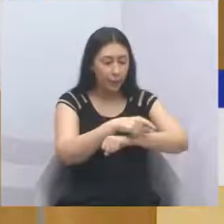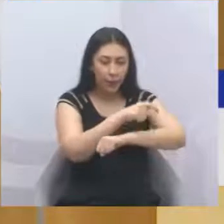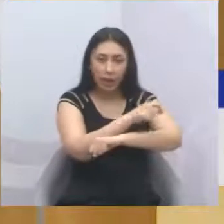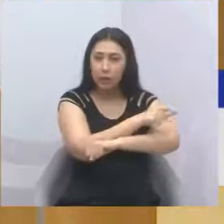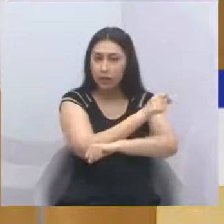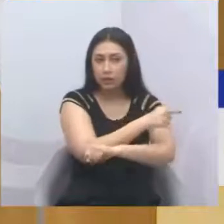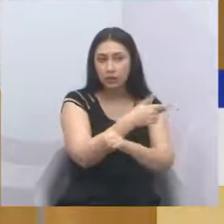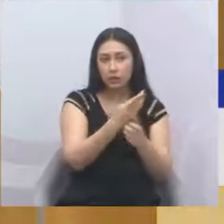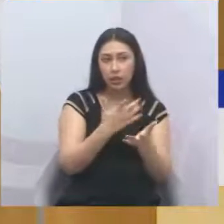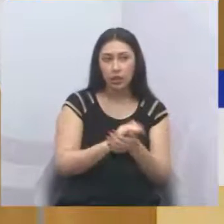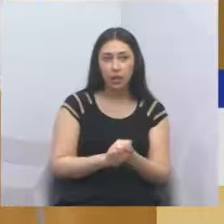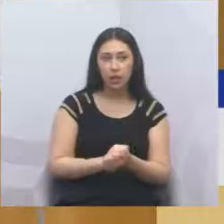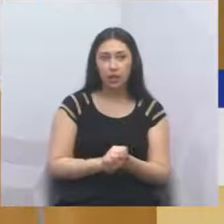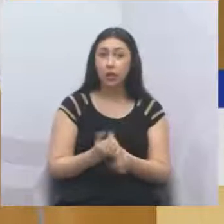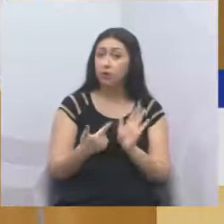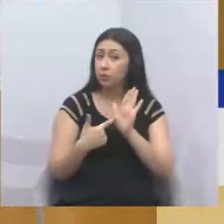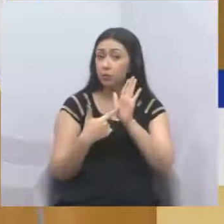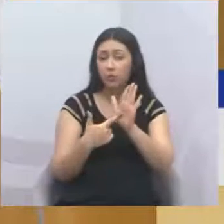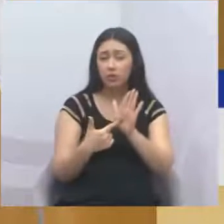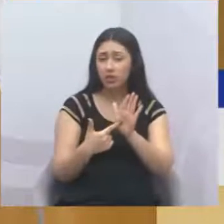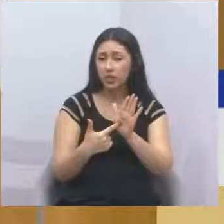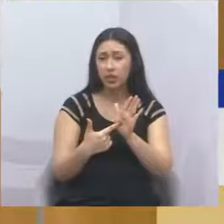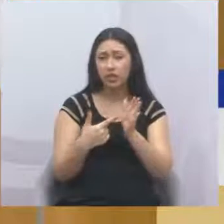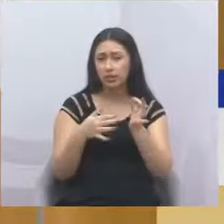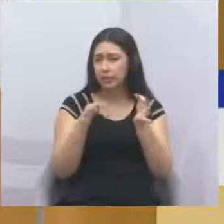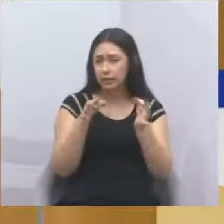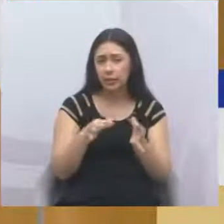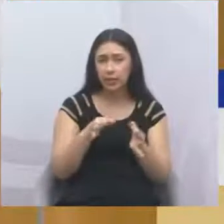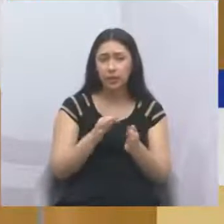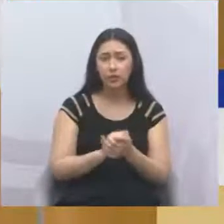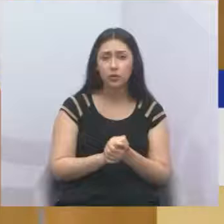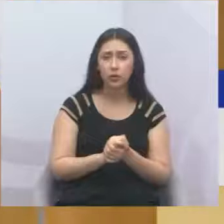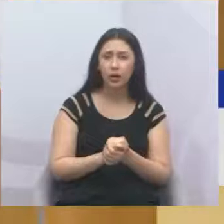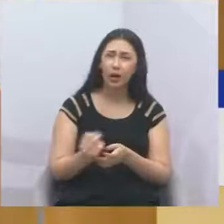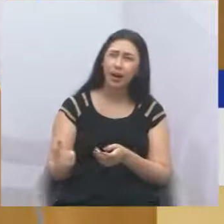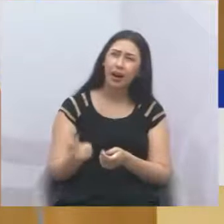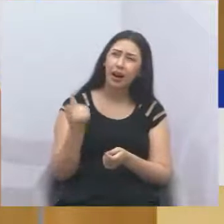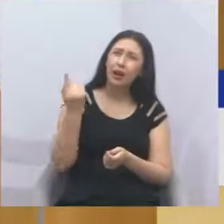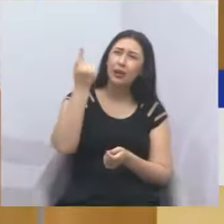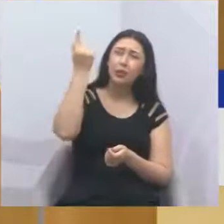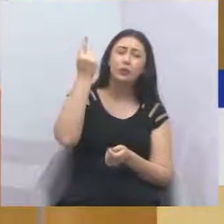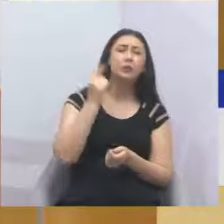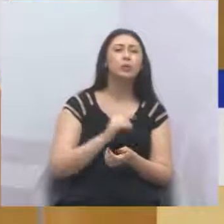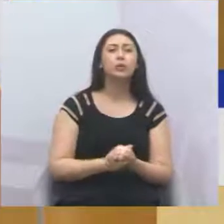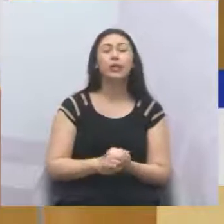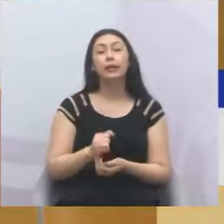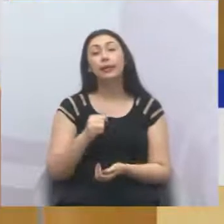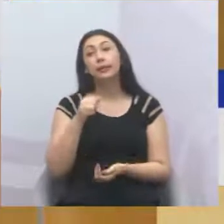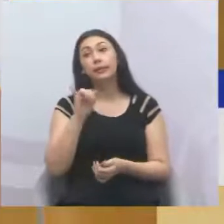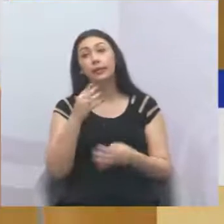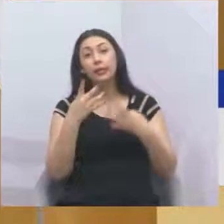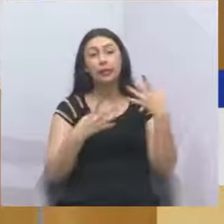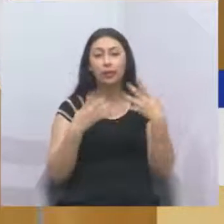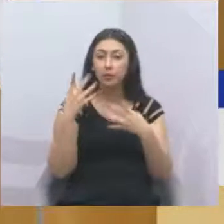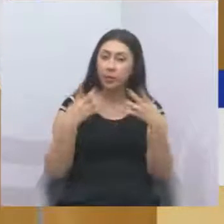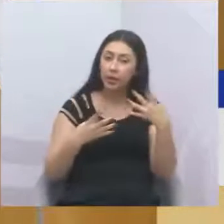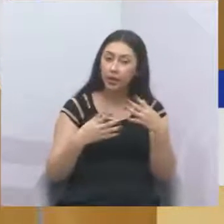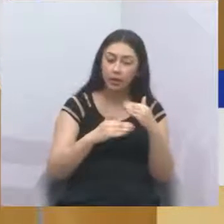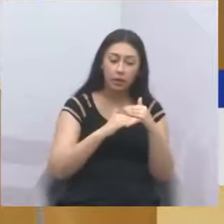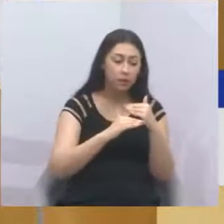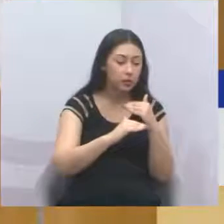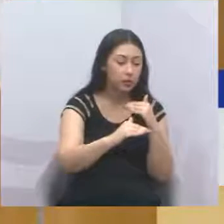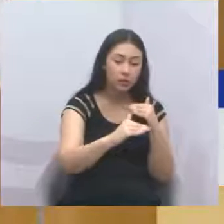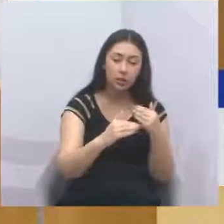colocar, e eles com certeza indicarão a muda certa, de quantos metros ela pode atingir, se vai afetar a sua calçada ou